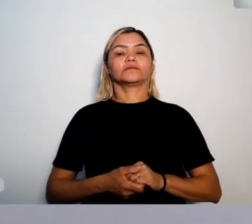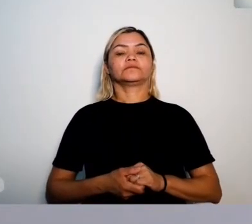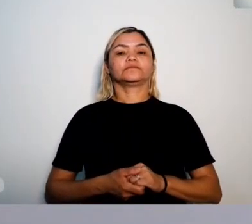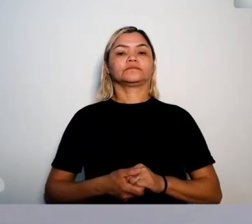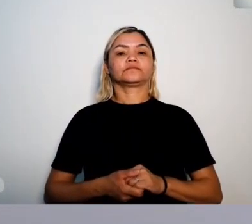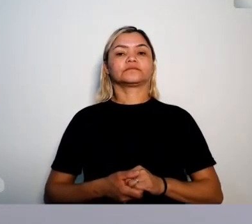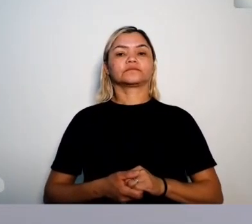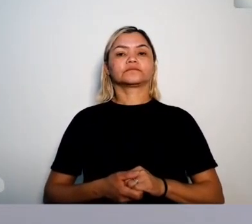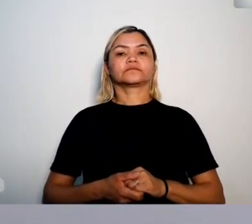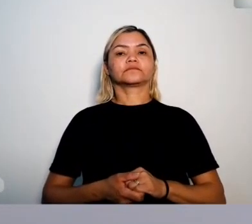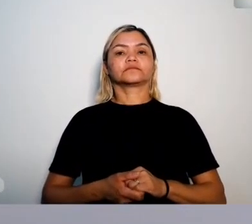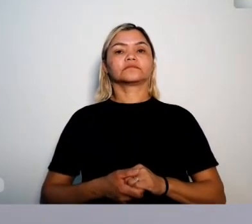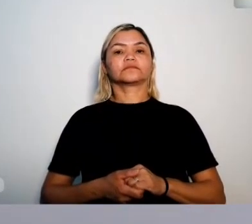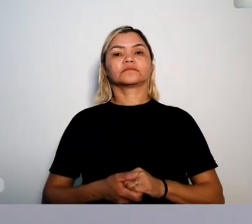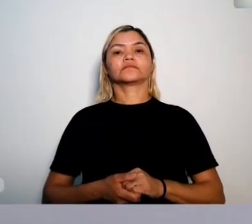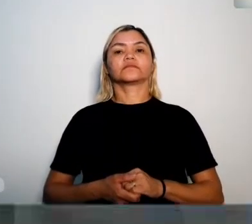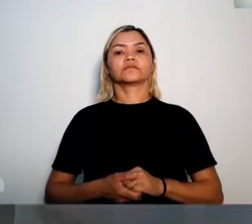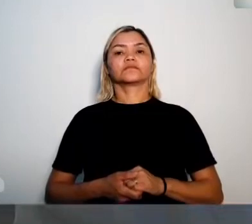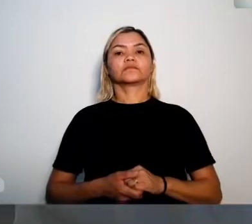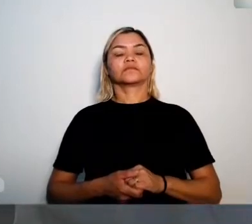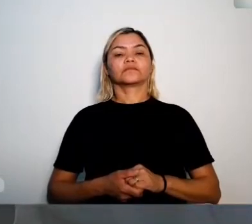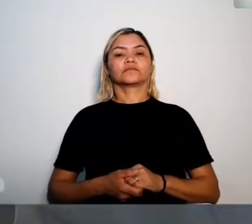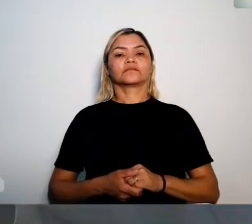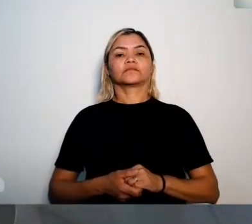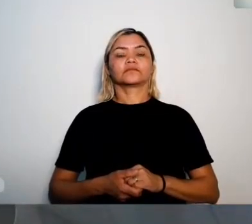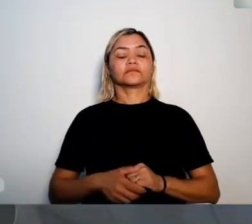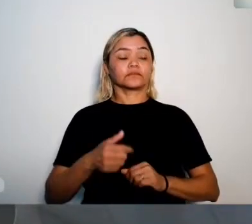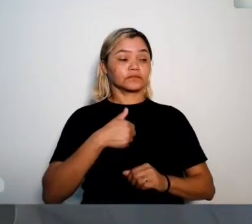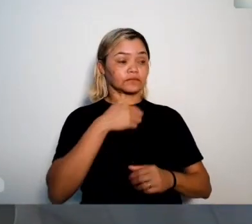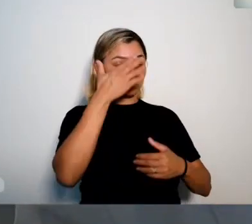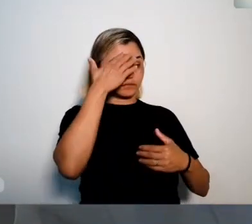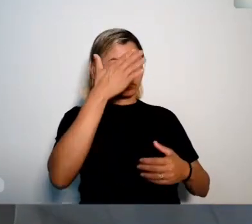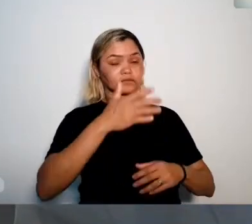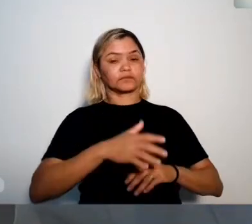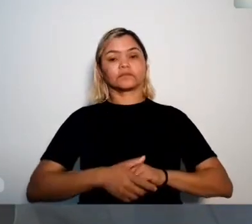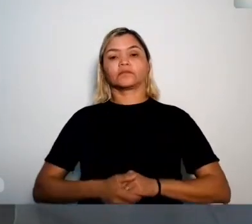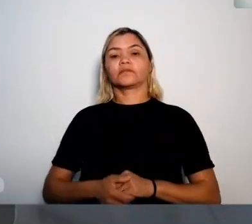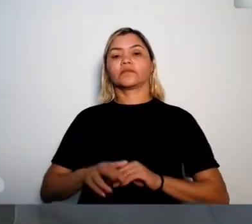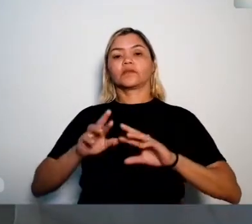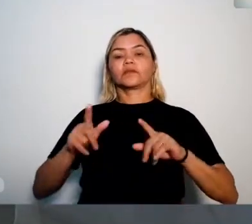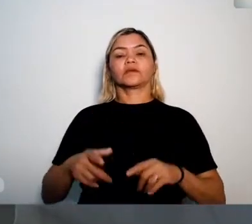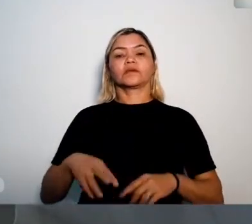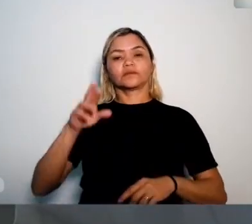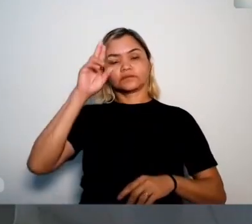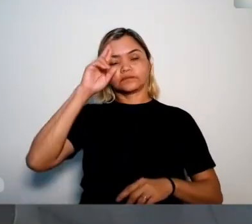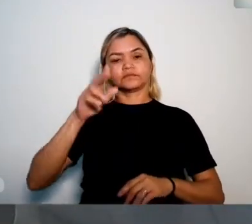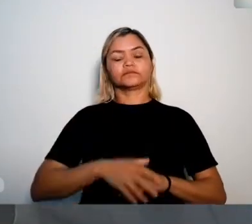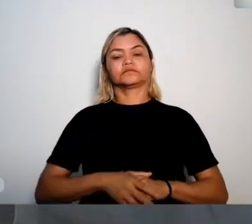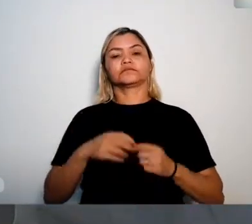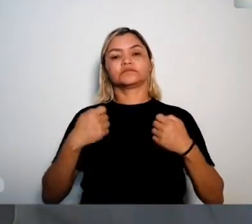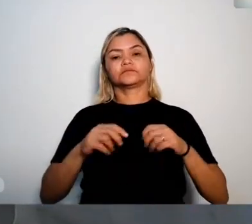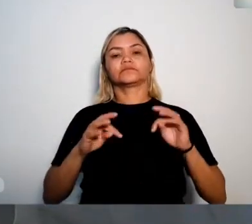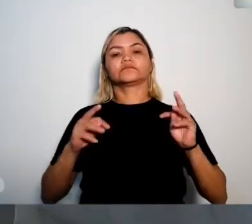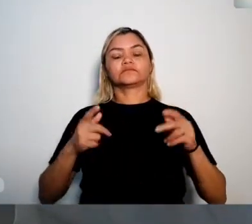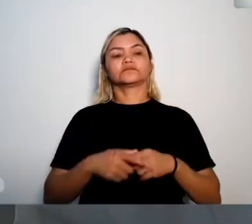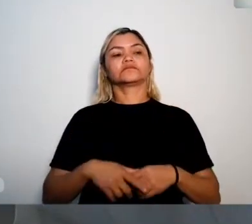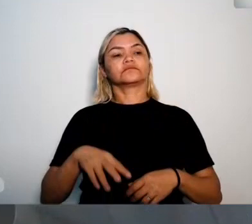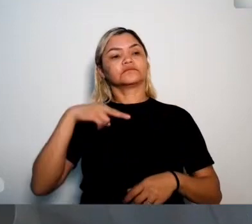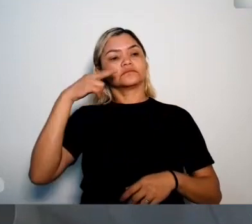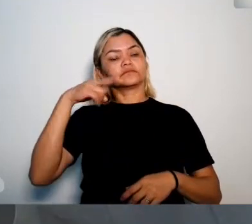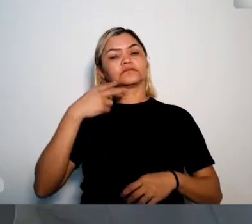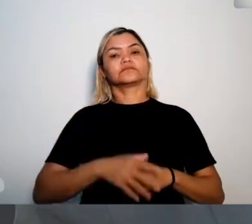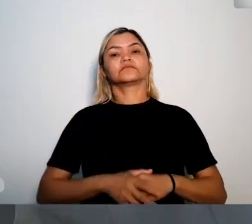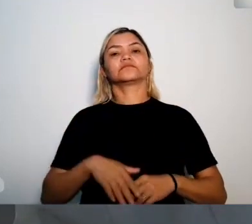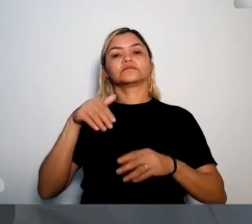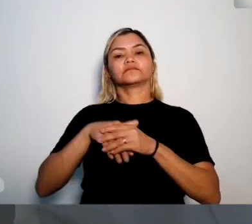nesse pedido de ordem. Eu agradeço a advertência de vossa senhoria, então eu solicito para que todos os senhores vereadores votem